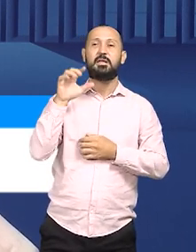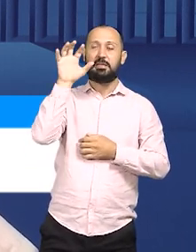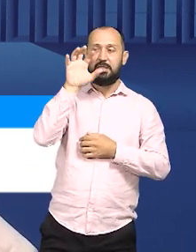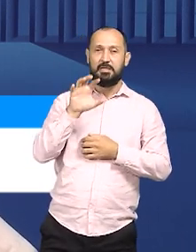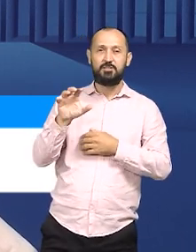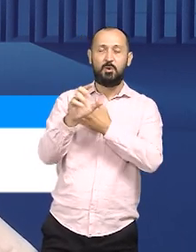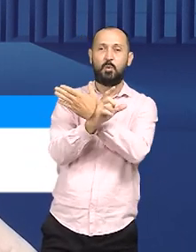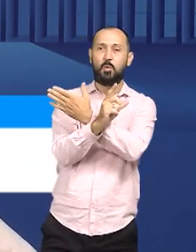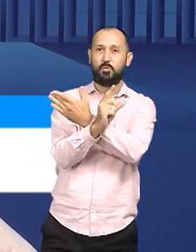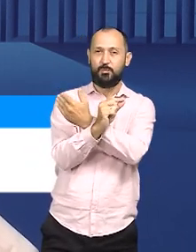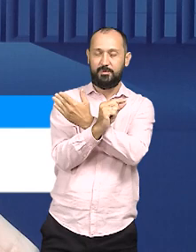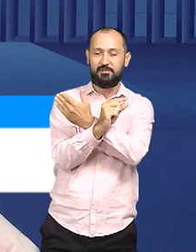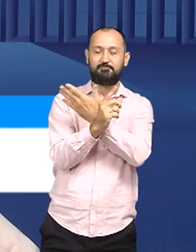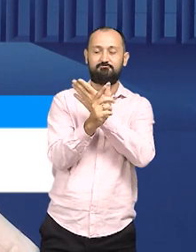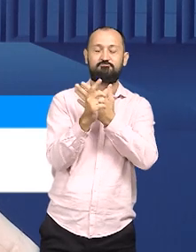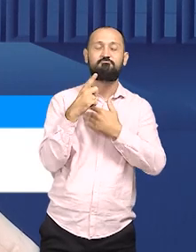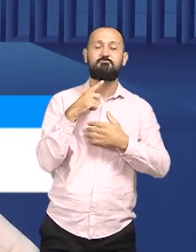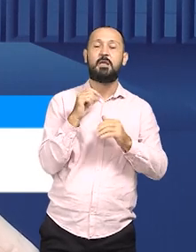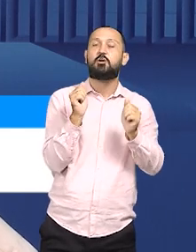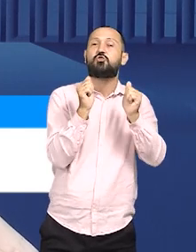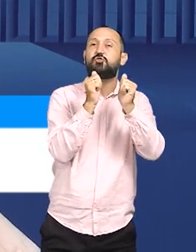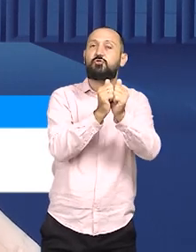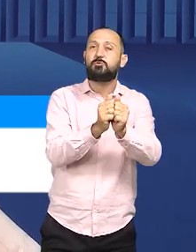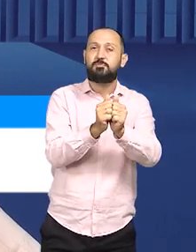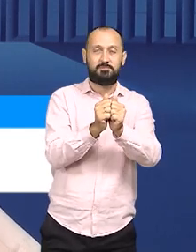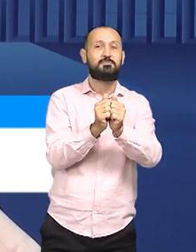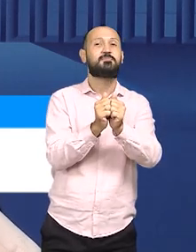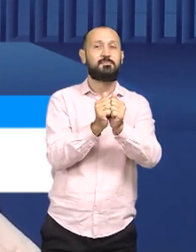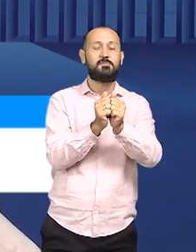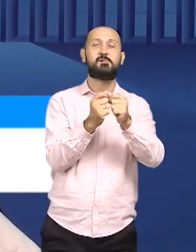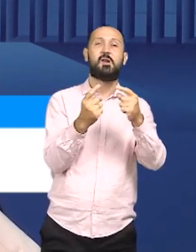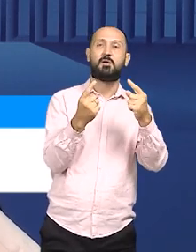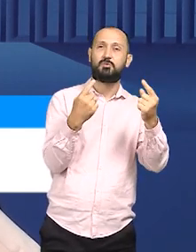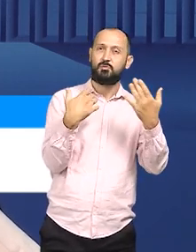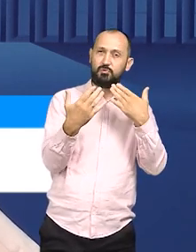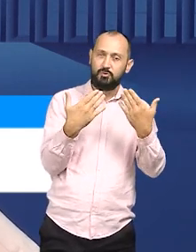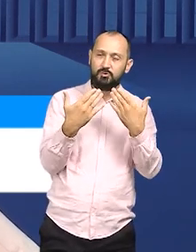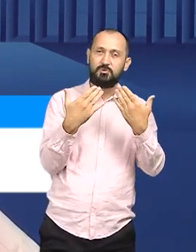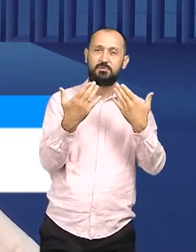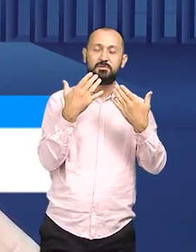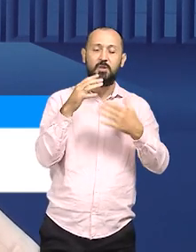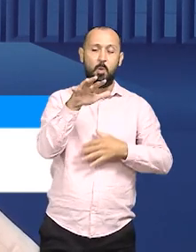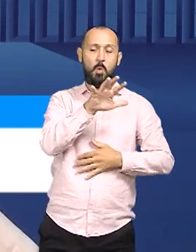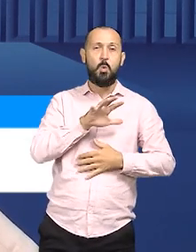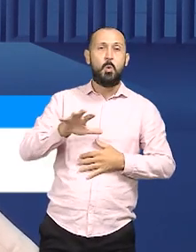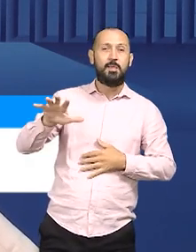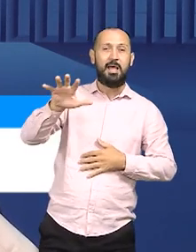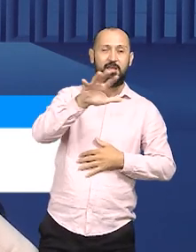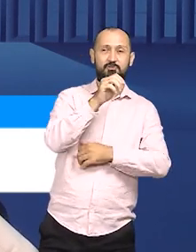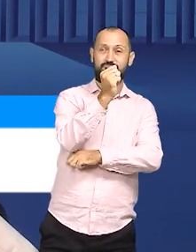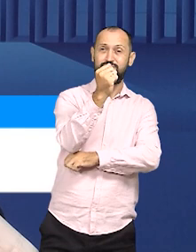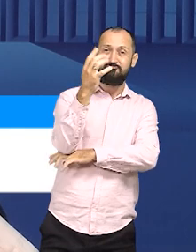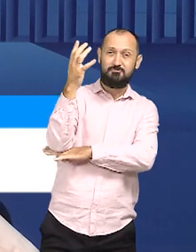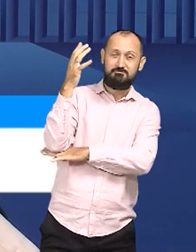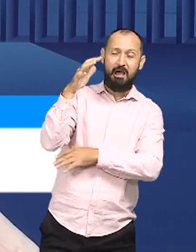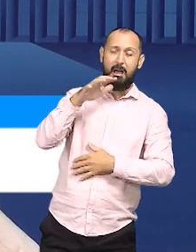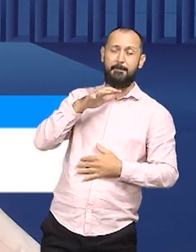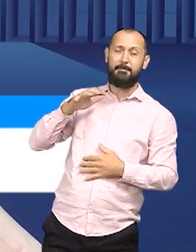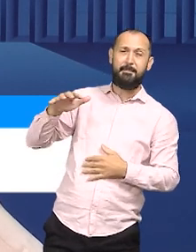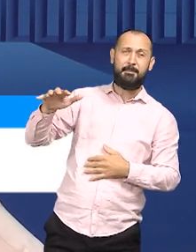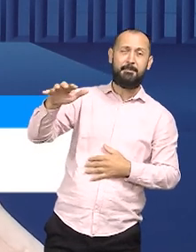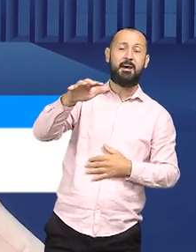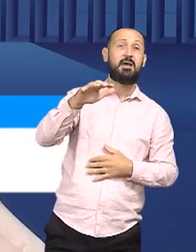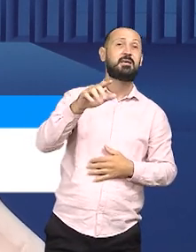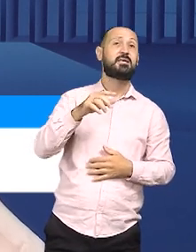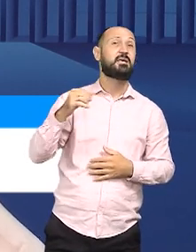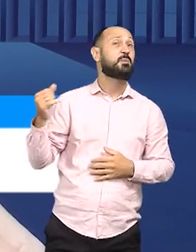ele que é da região do Pantanal né traz também a a discussão do bioma Pantanal de toda aquela